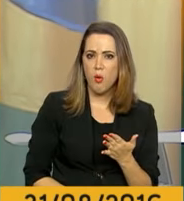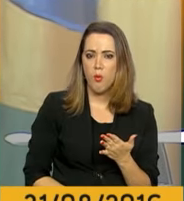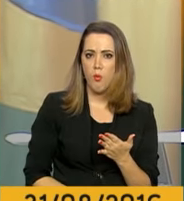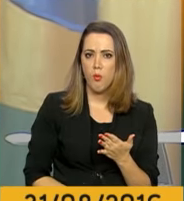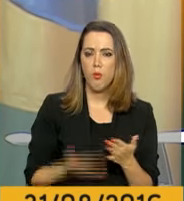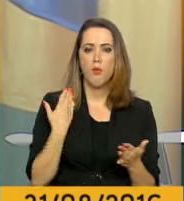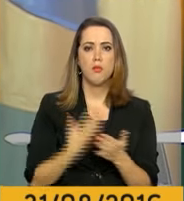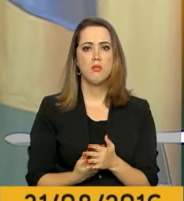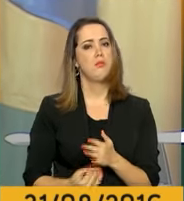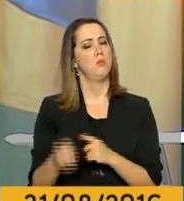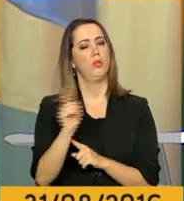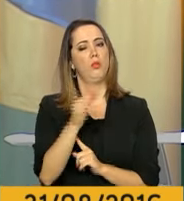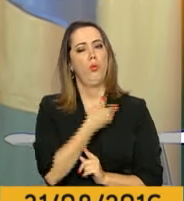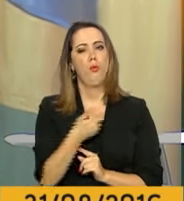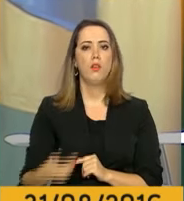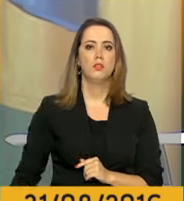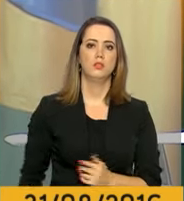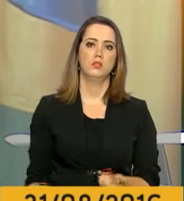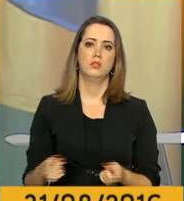foi derrota do governo, né? Mas